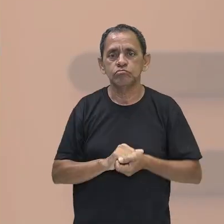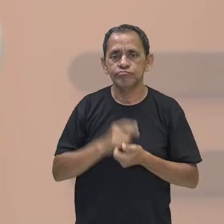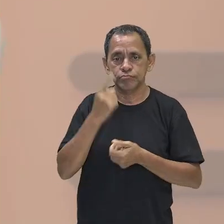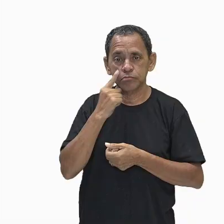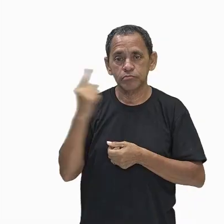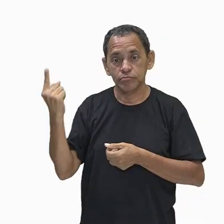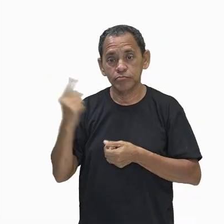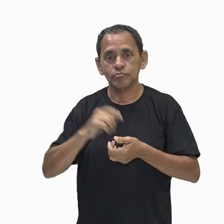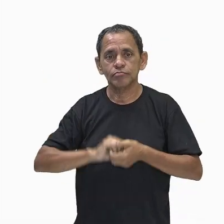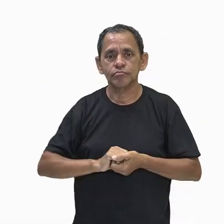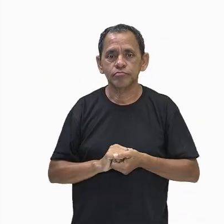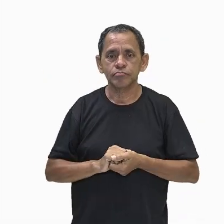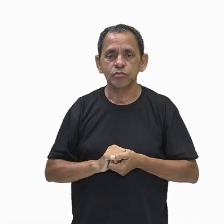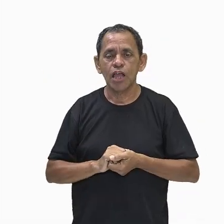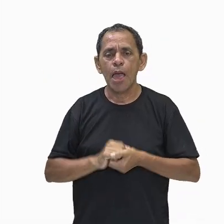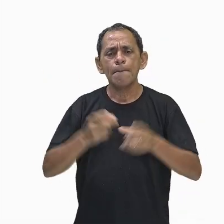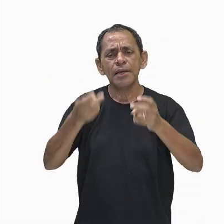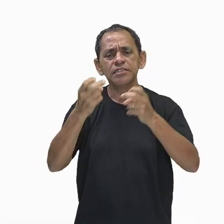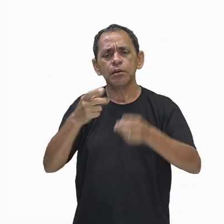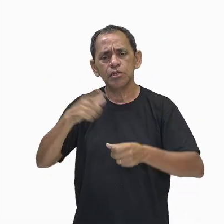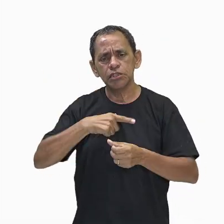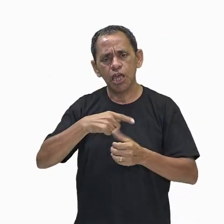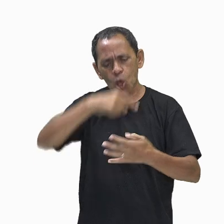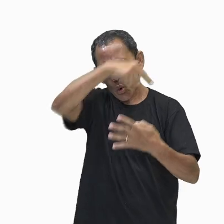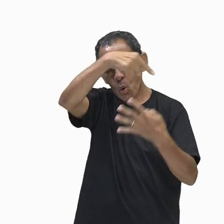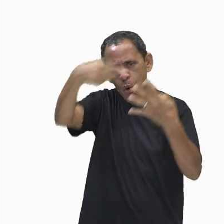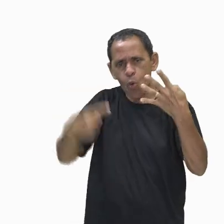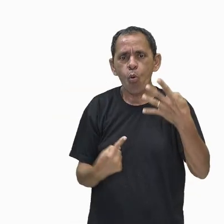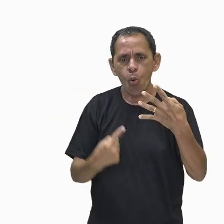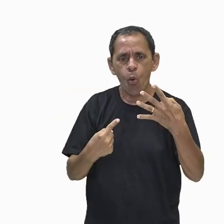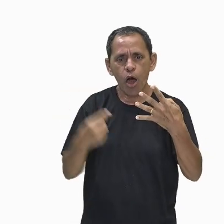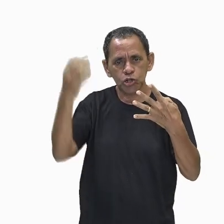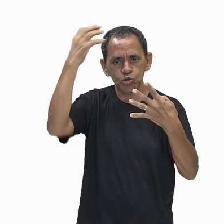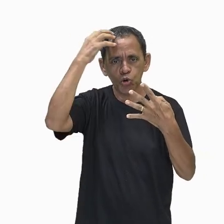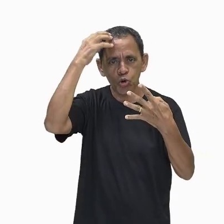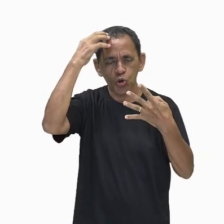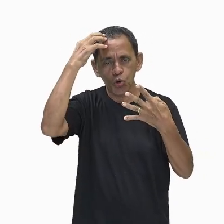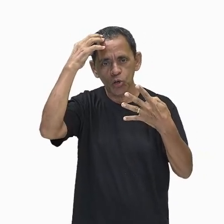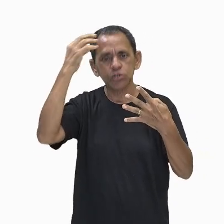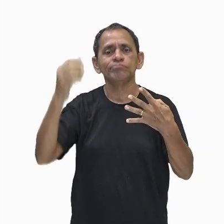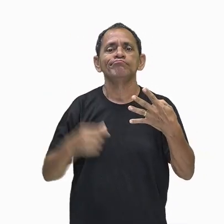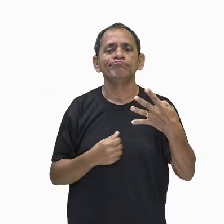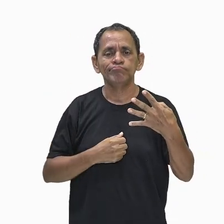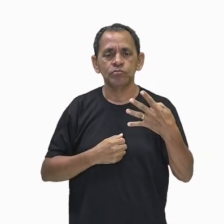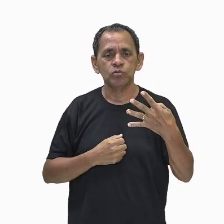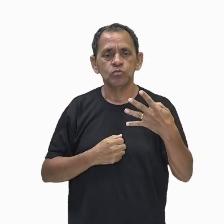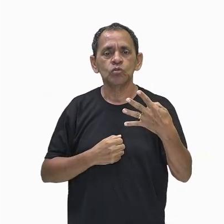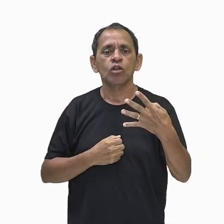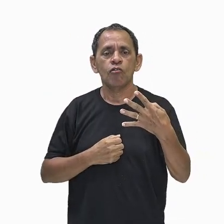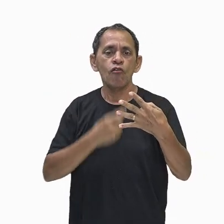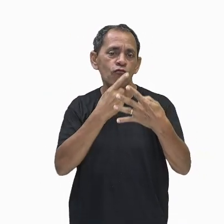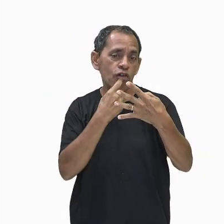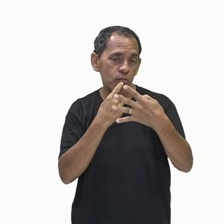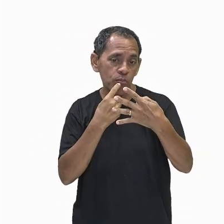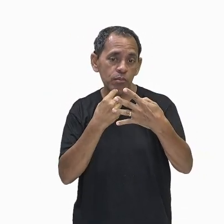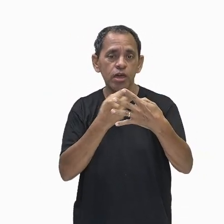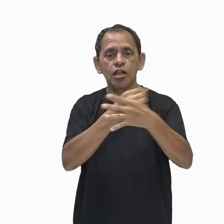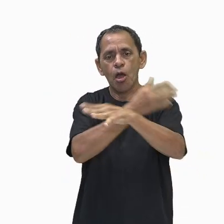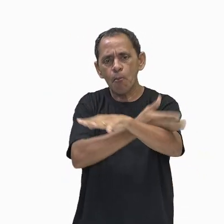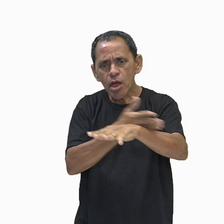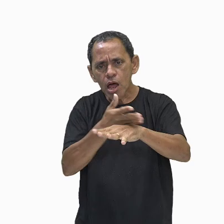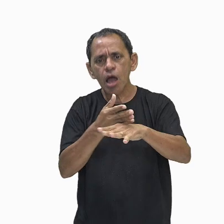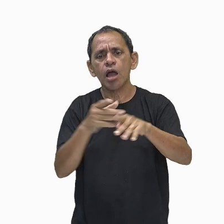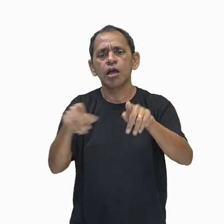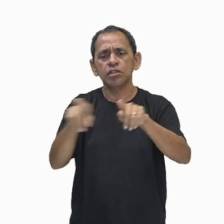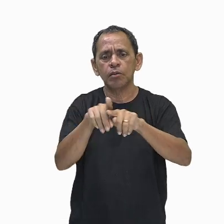comigo. Olha só, nós temos então aqui as coroas, não é mesmo? A coroa vermelha do